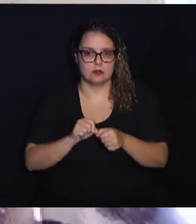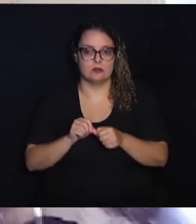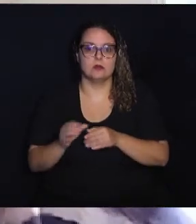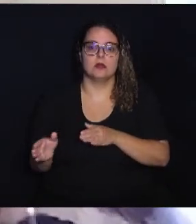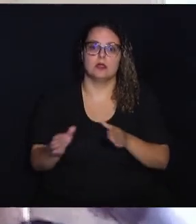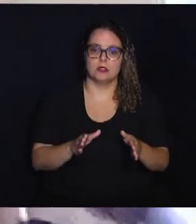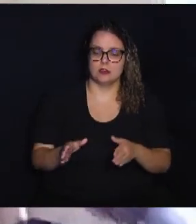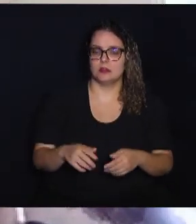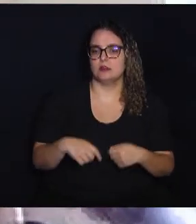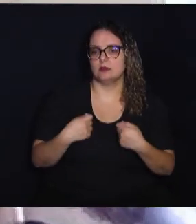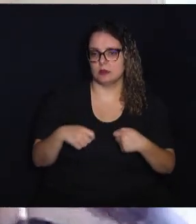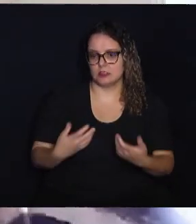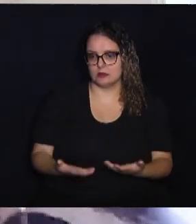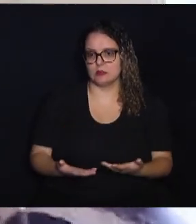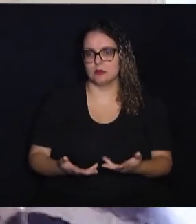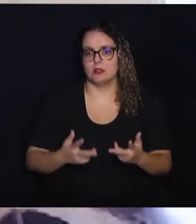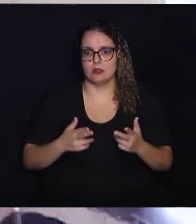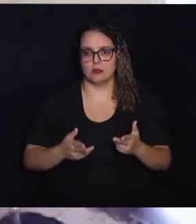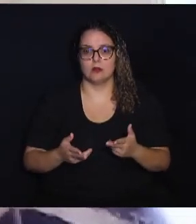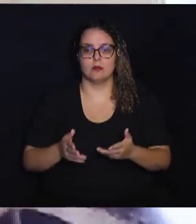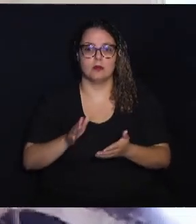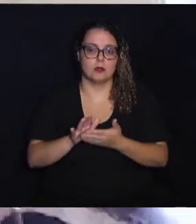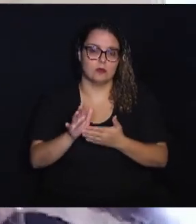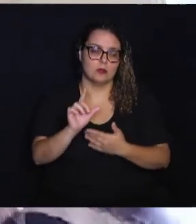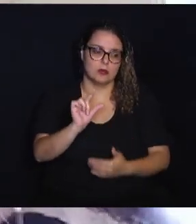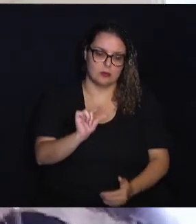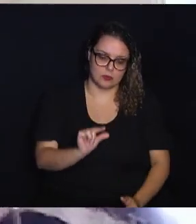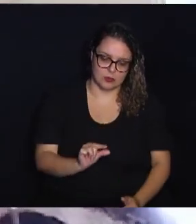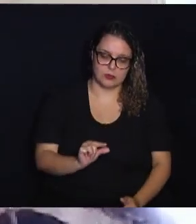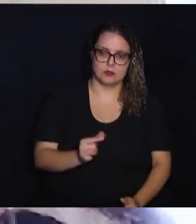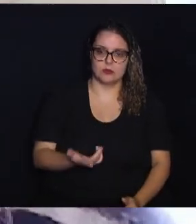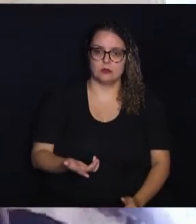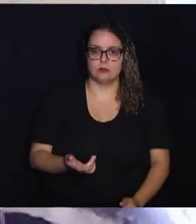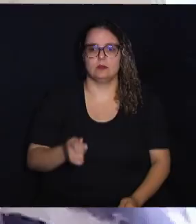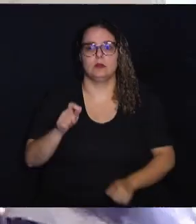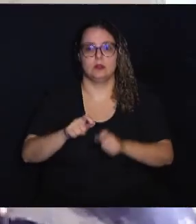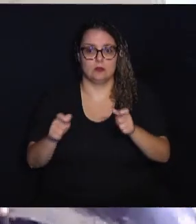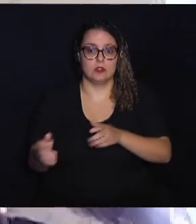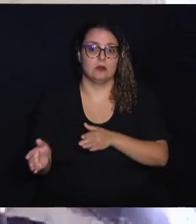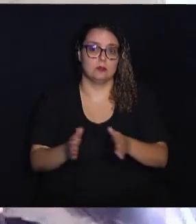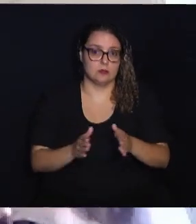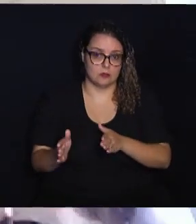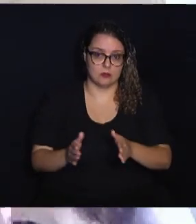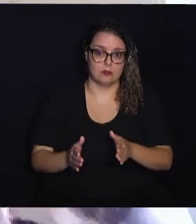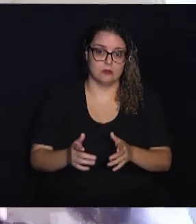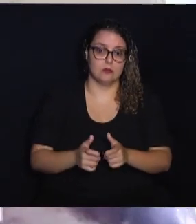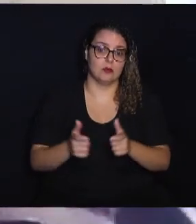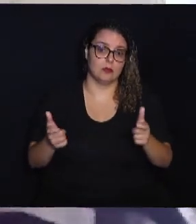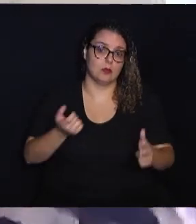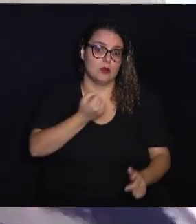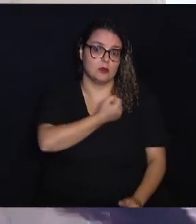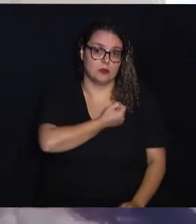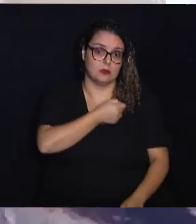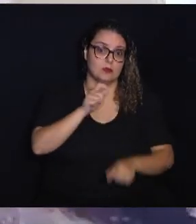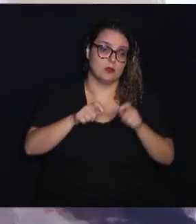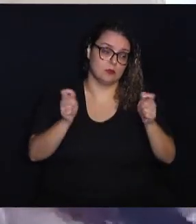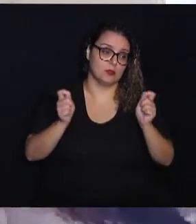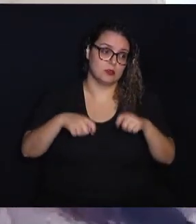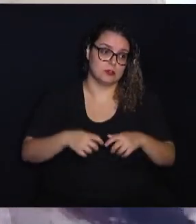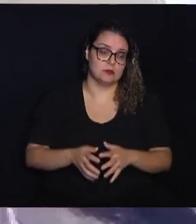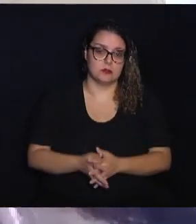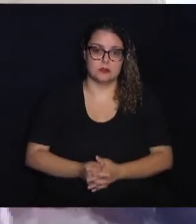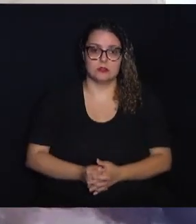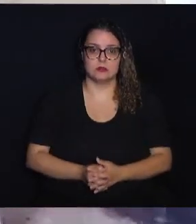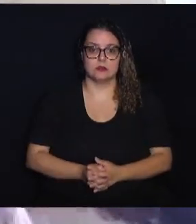também uma coisa que fosse acessível, com um custo relativamente baixo, para que fosse acessível para o maior número de